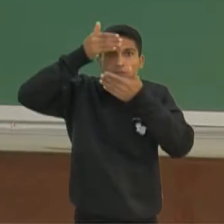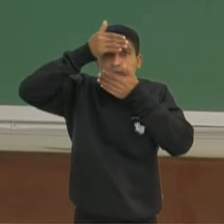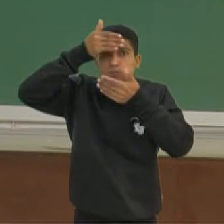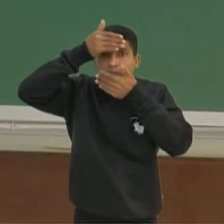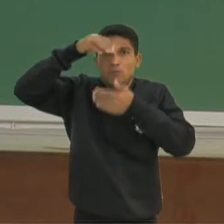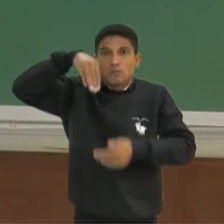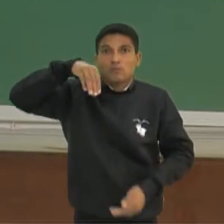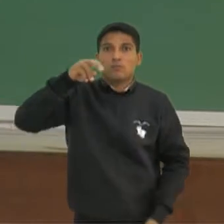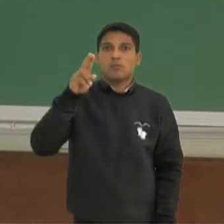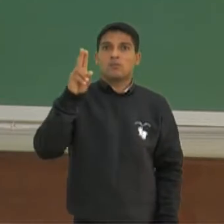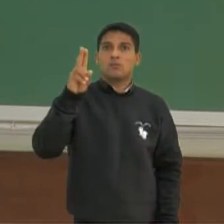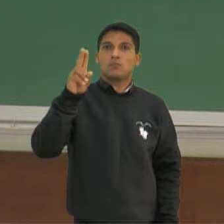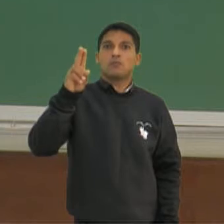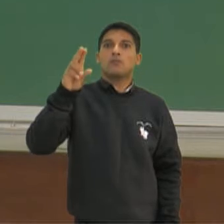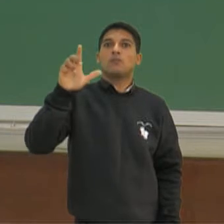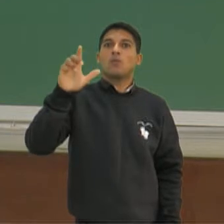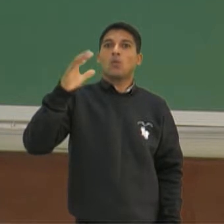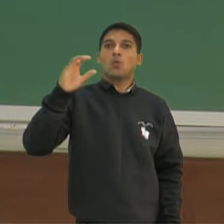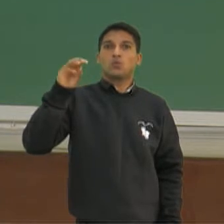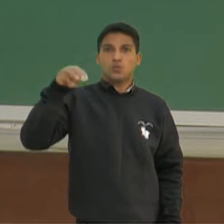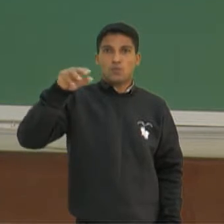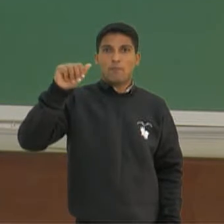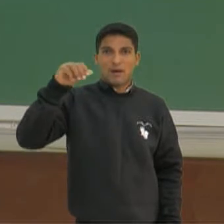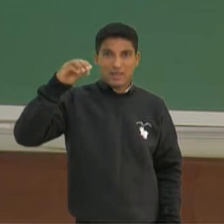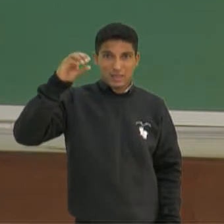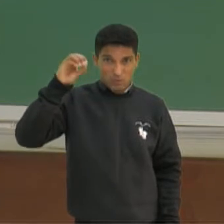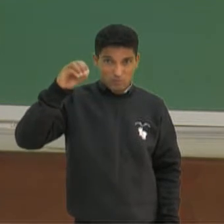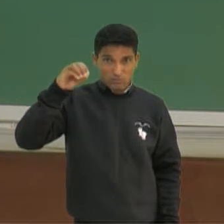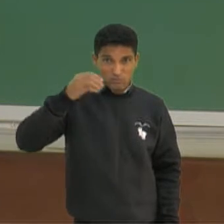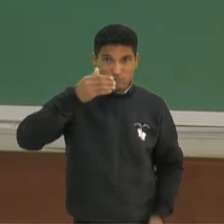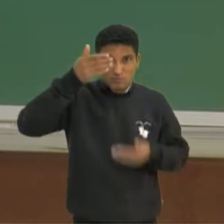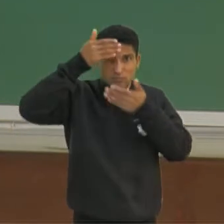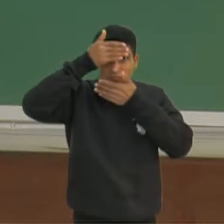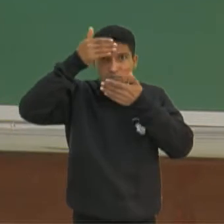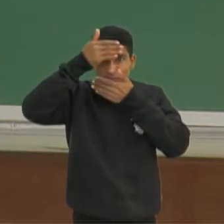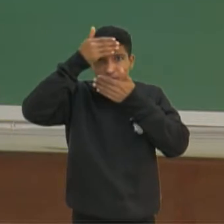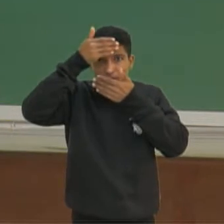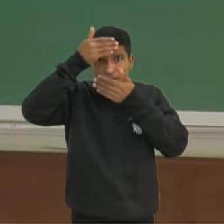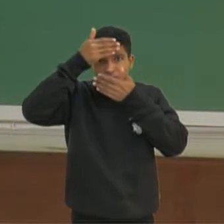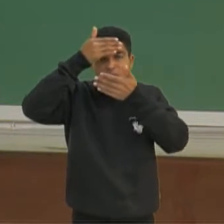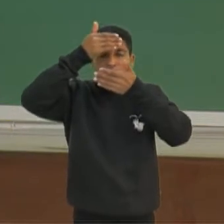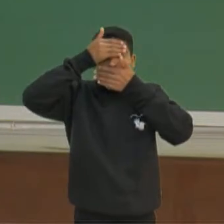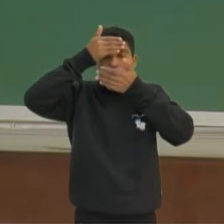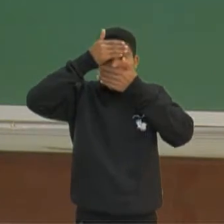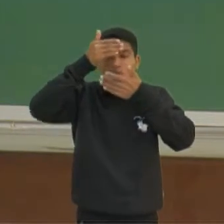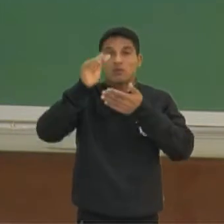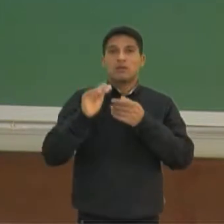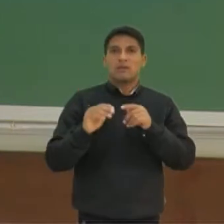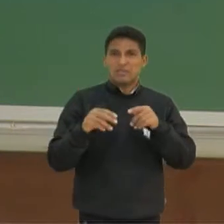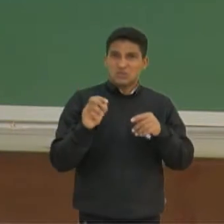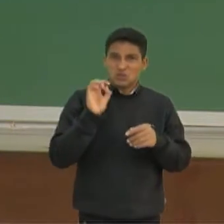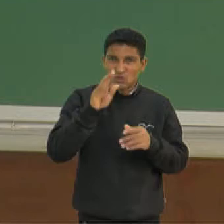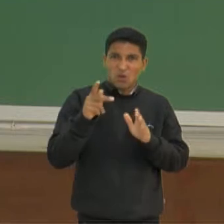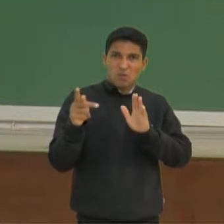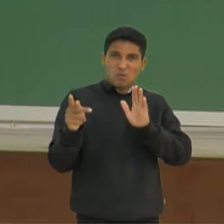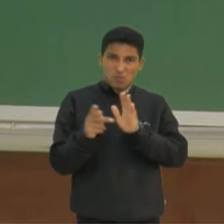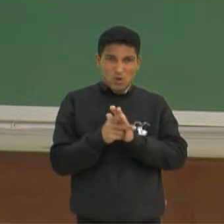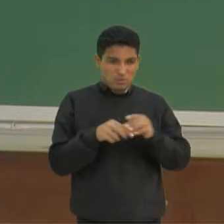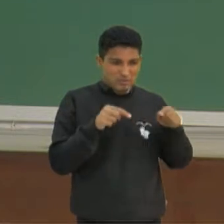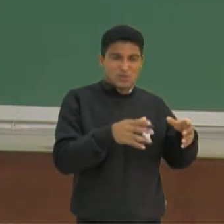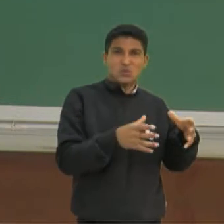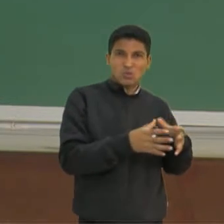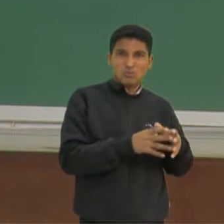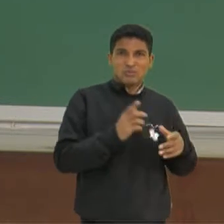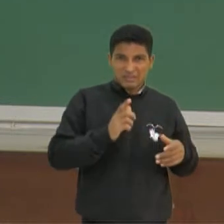termo fundamentalista, ele não é um termo que a gente deve utilizar apenas para indivíduos que usam da sua crença